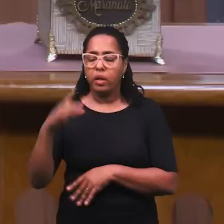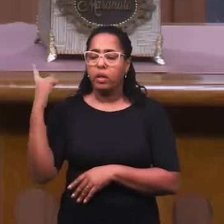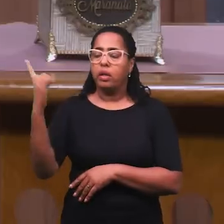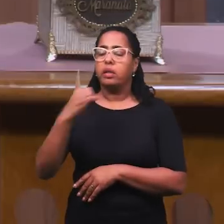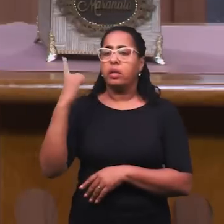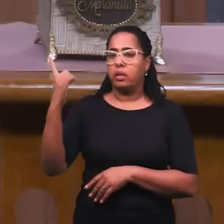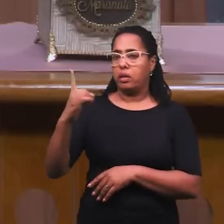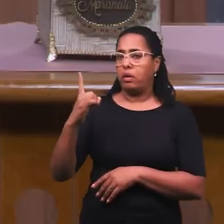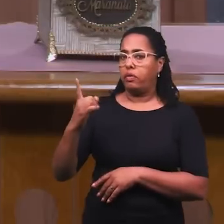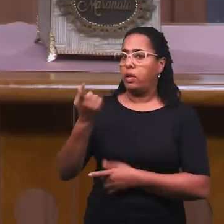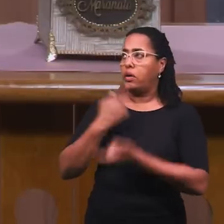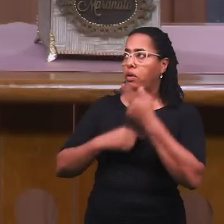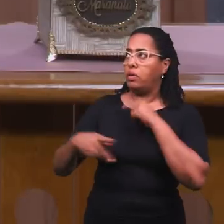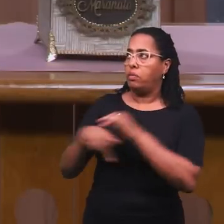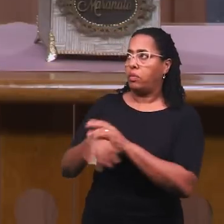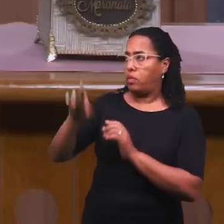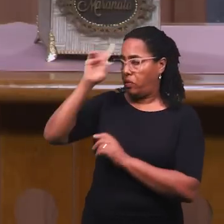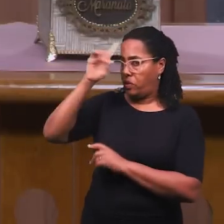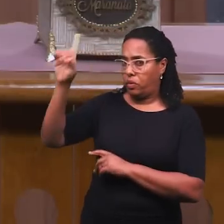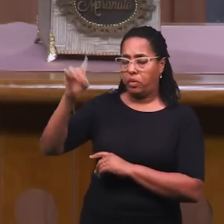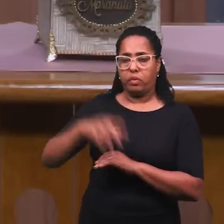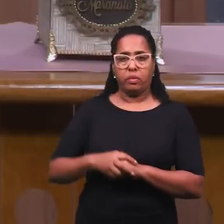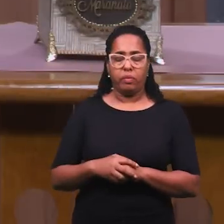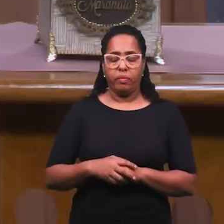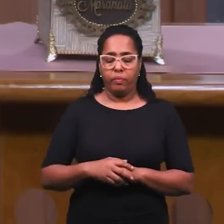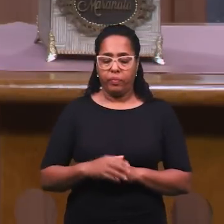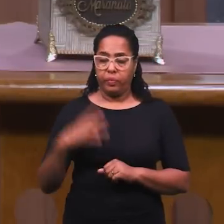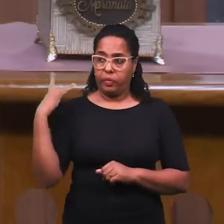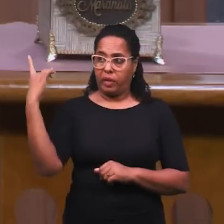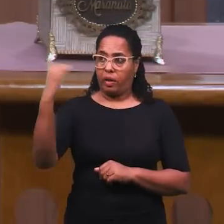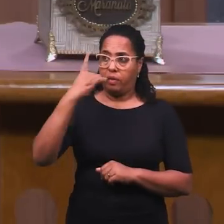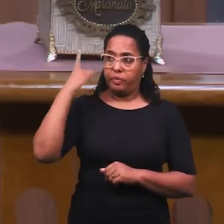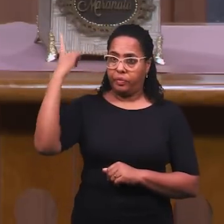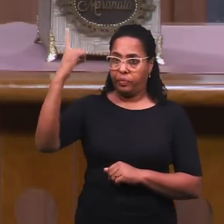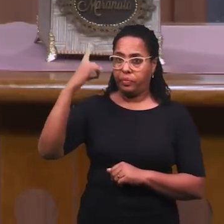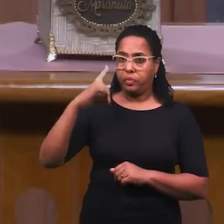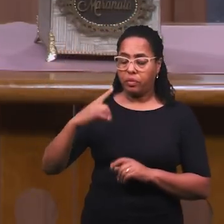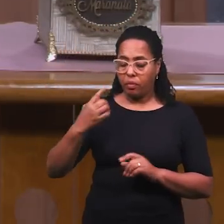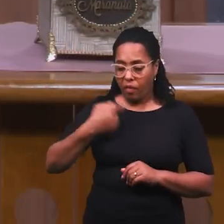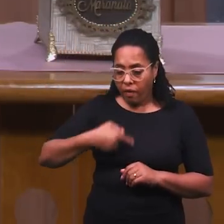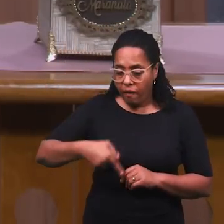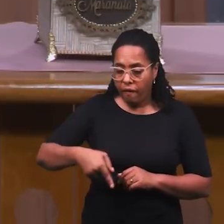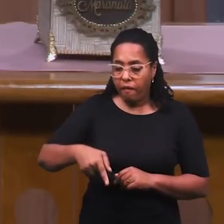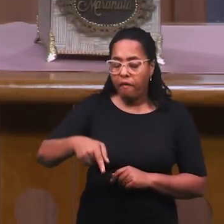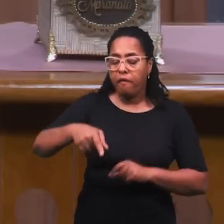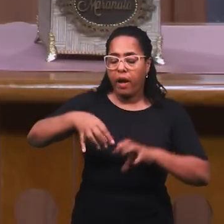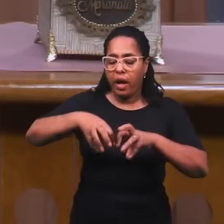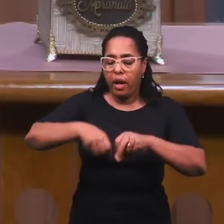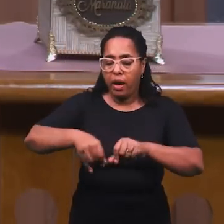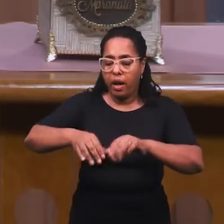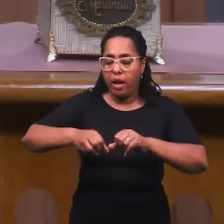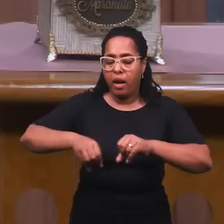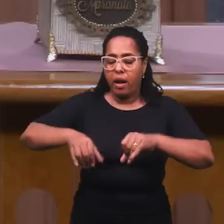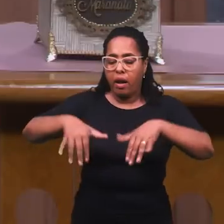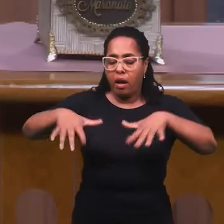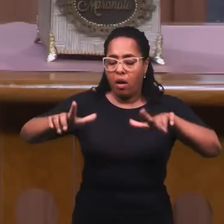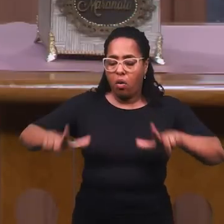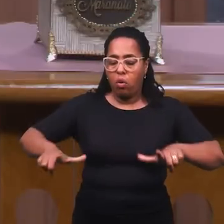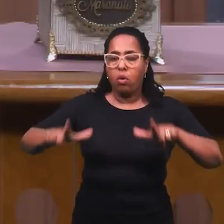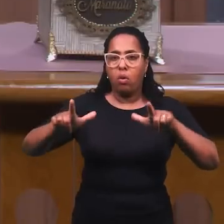Deus estava direcionando naquele momento. E Davi, então, ele vai à eira de